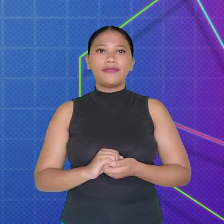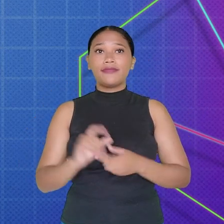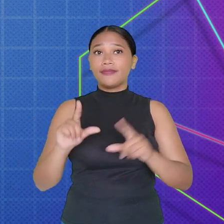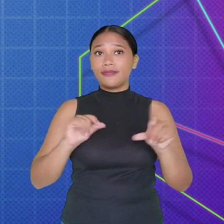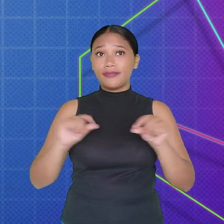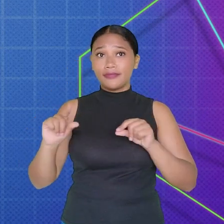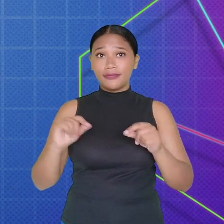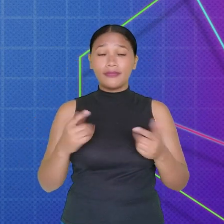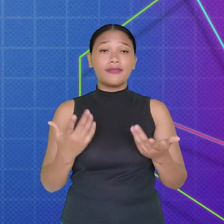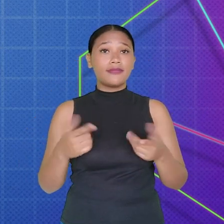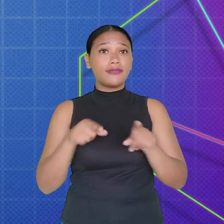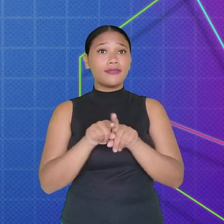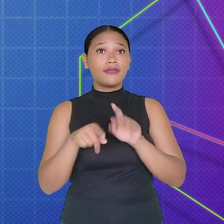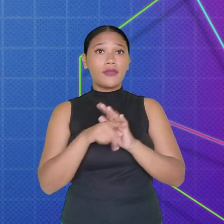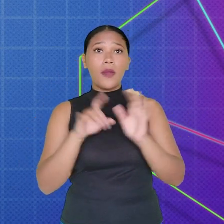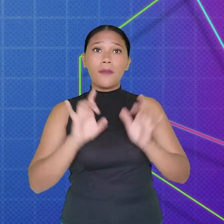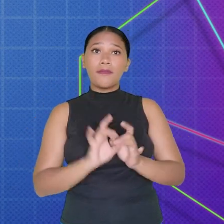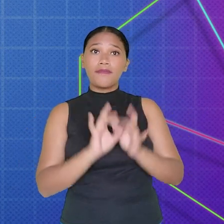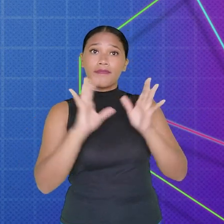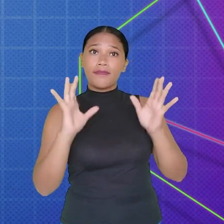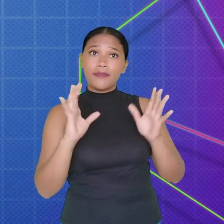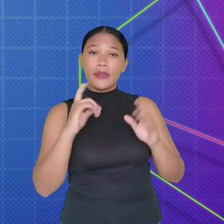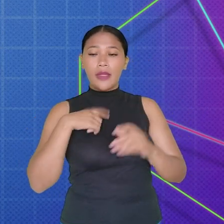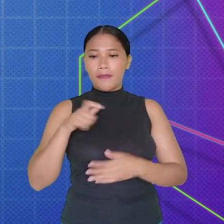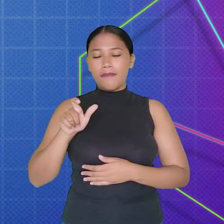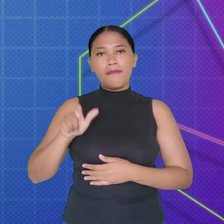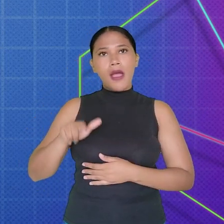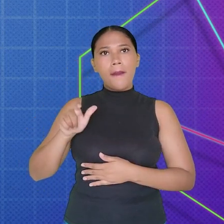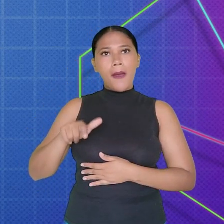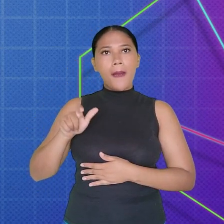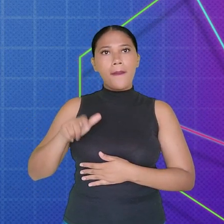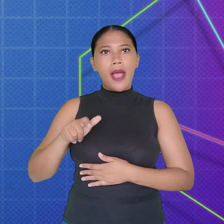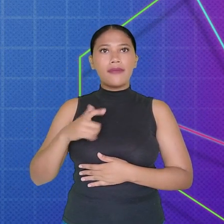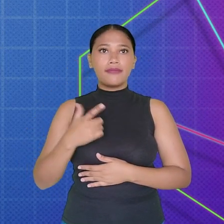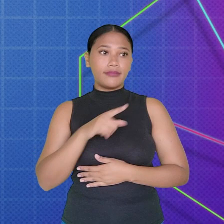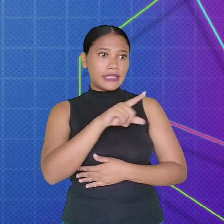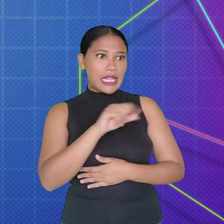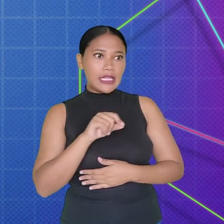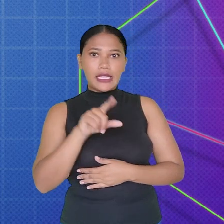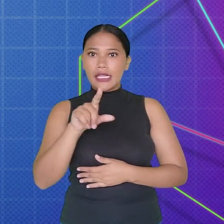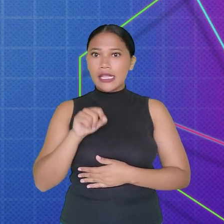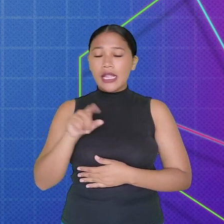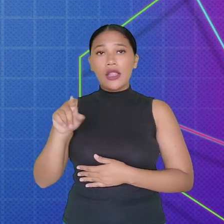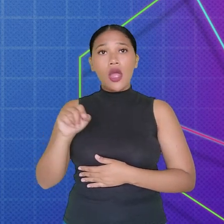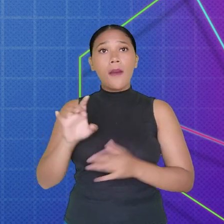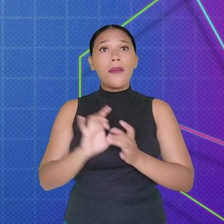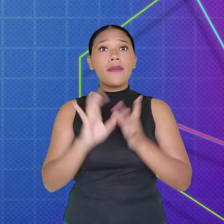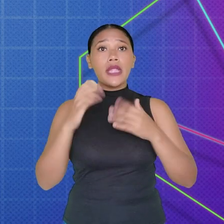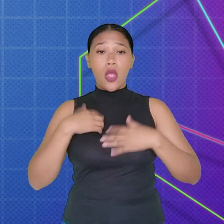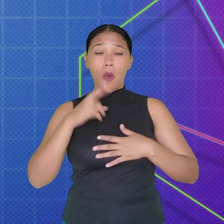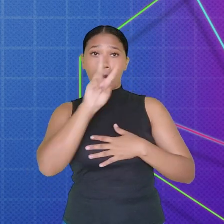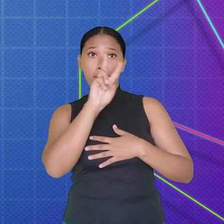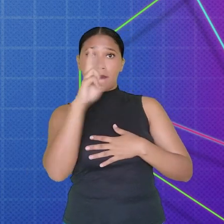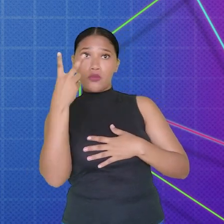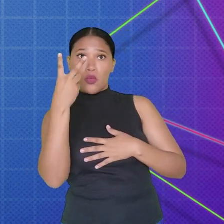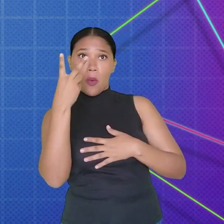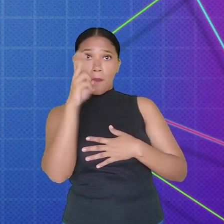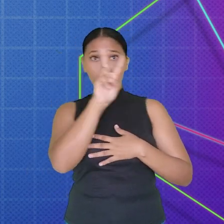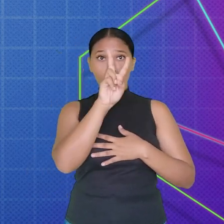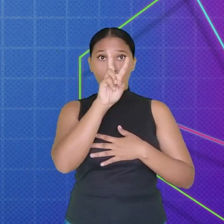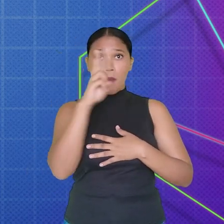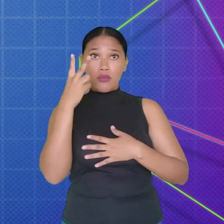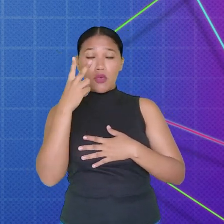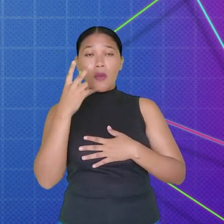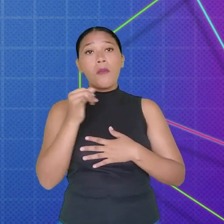É possível criar eventos para detectar quando o jogador pressiona as teclas de seleção de itens, permitindo que ele mude entre diferentes